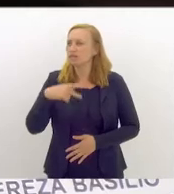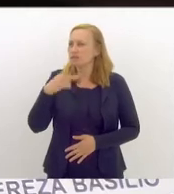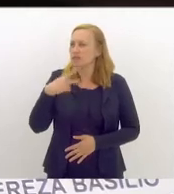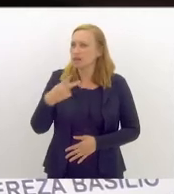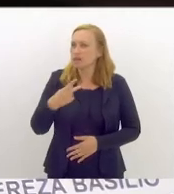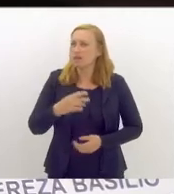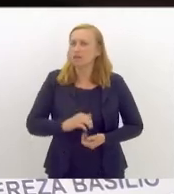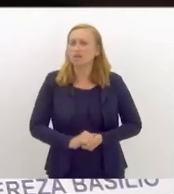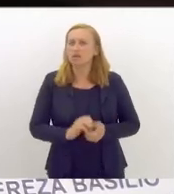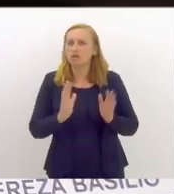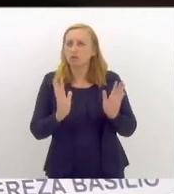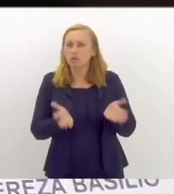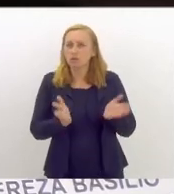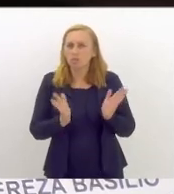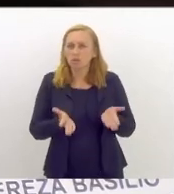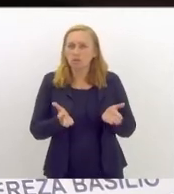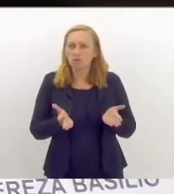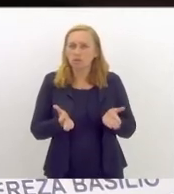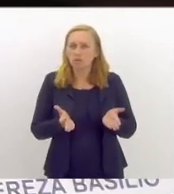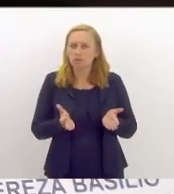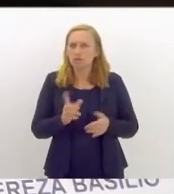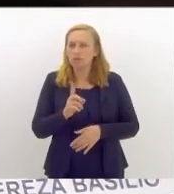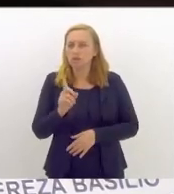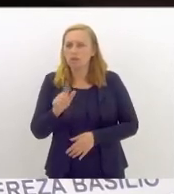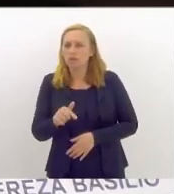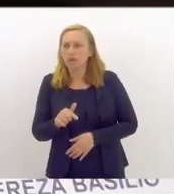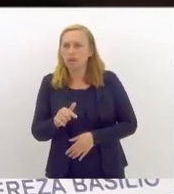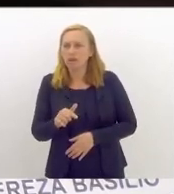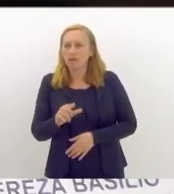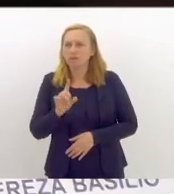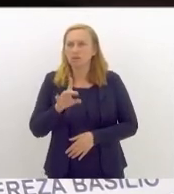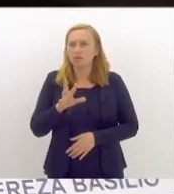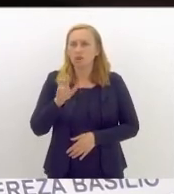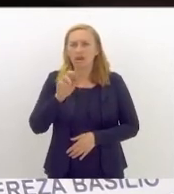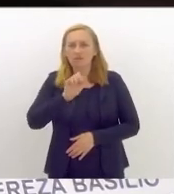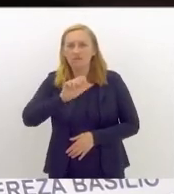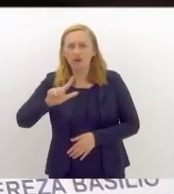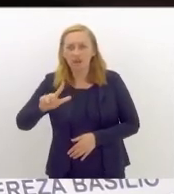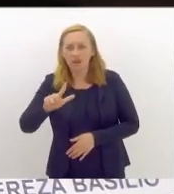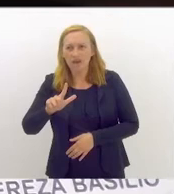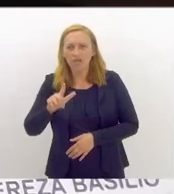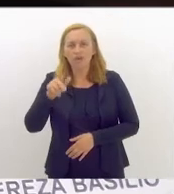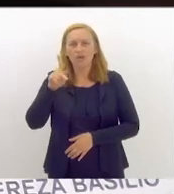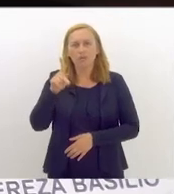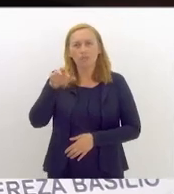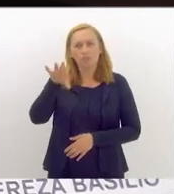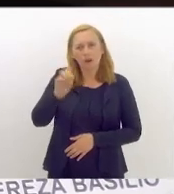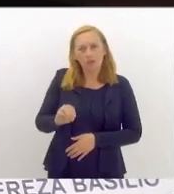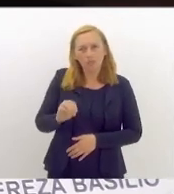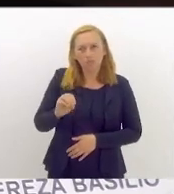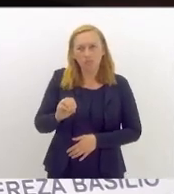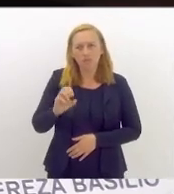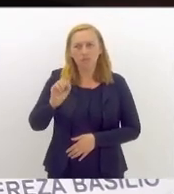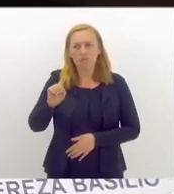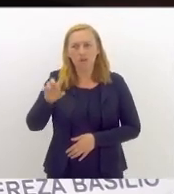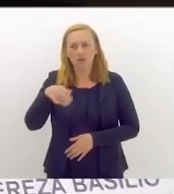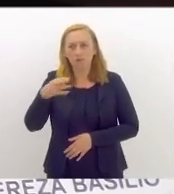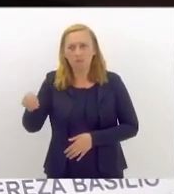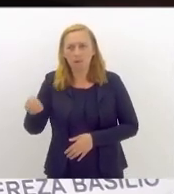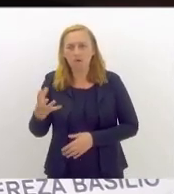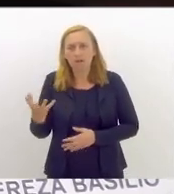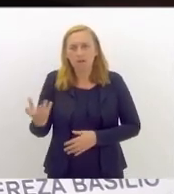que hoje não é apenas Rafael Alves e Paulo César Salomão que recebe